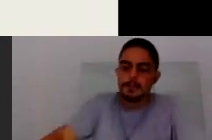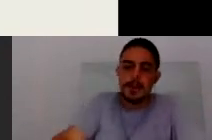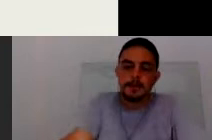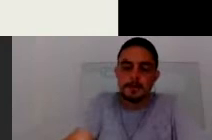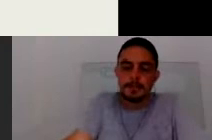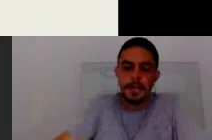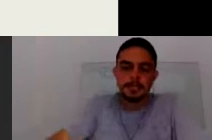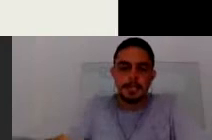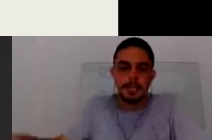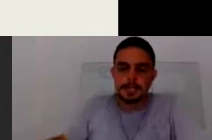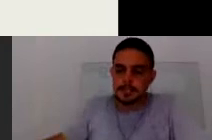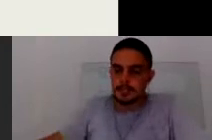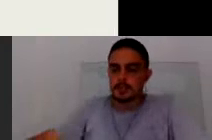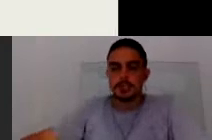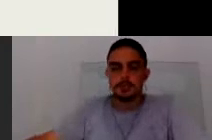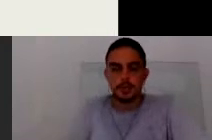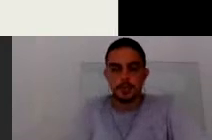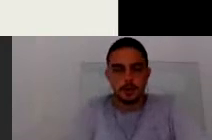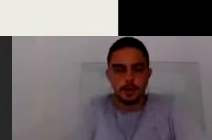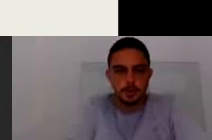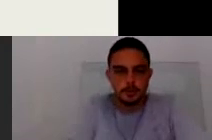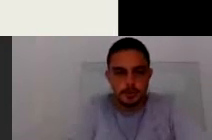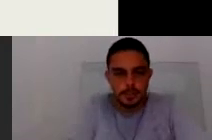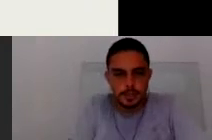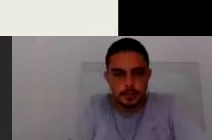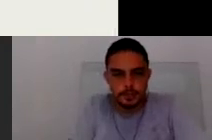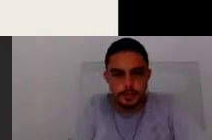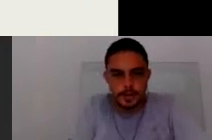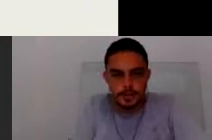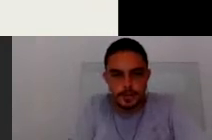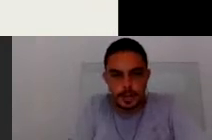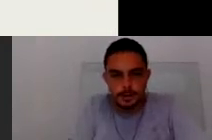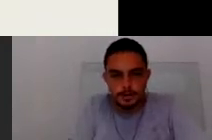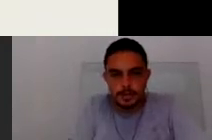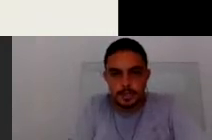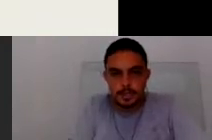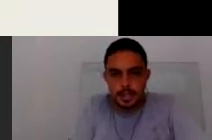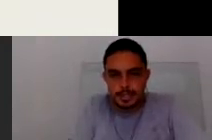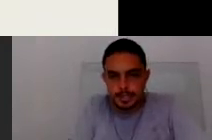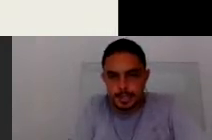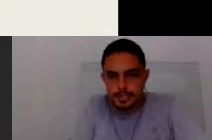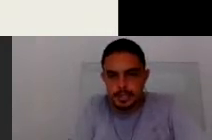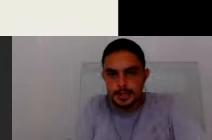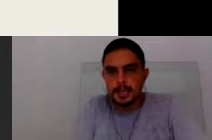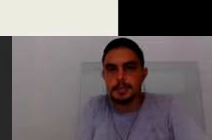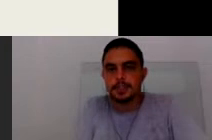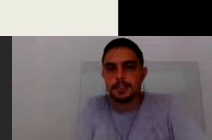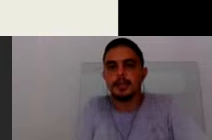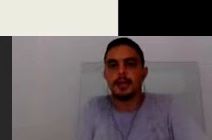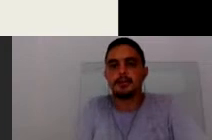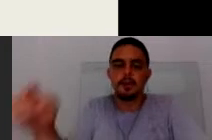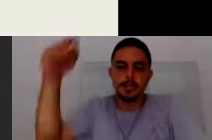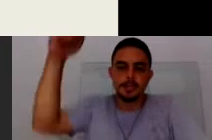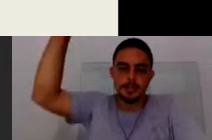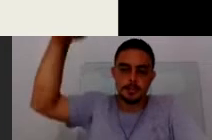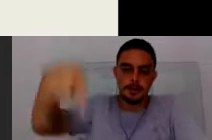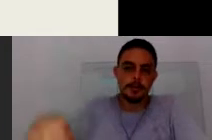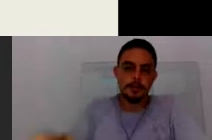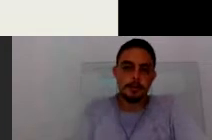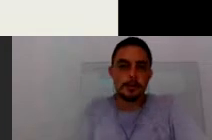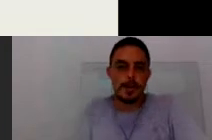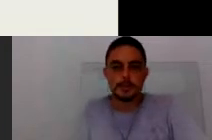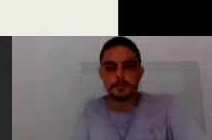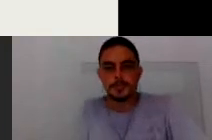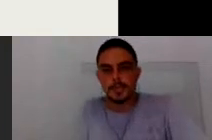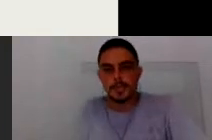Ela sempre acontece nesse sentido aqui, ó, no sentido vertical, na descendente, tá? Então, é de